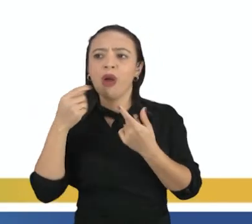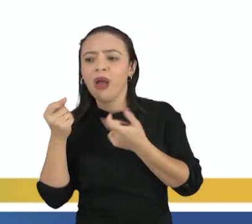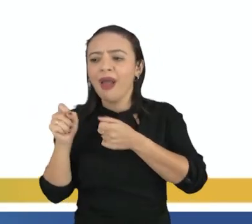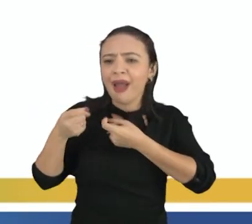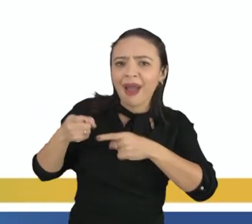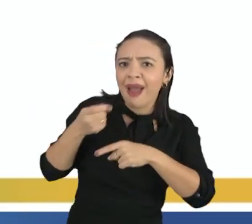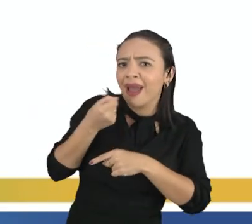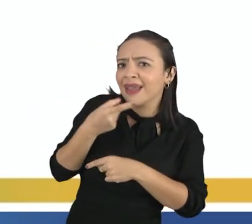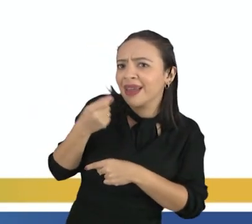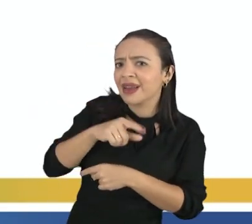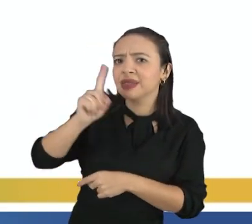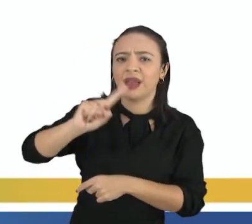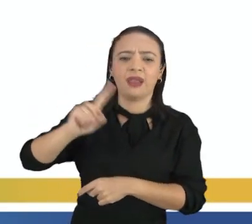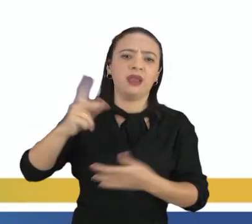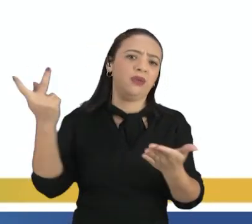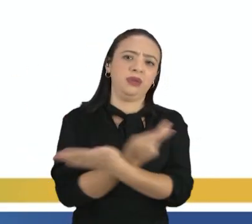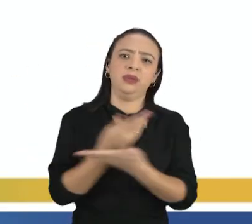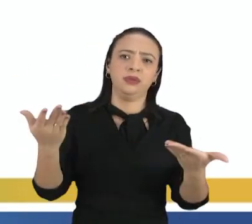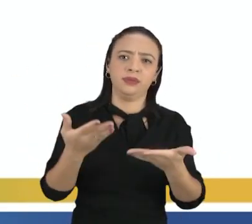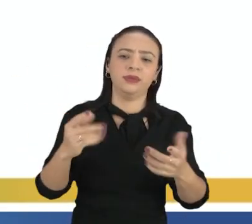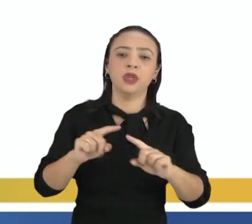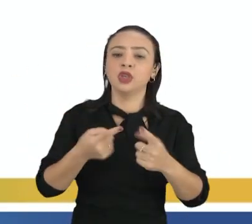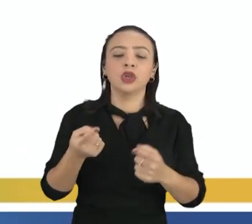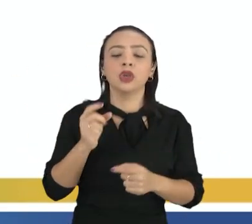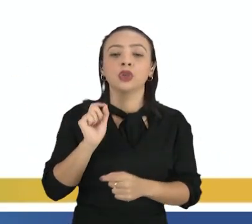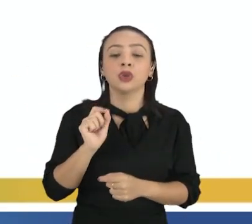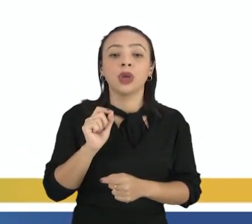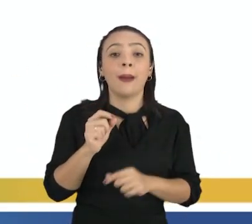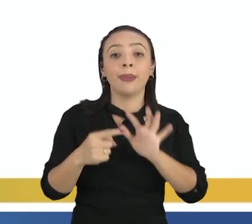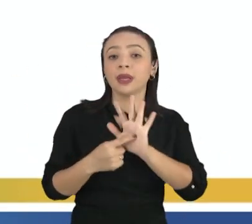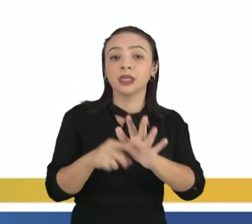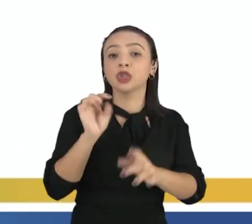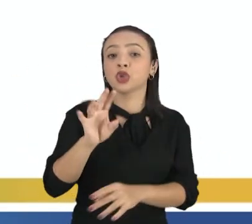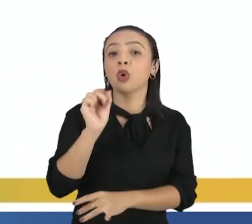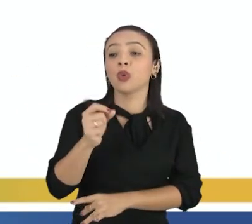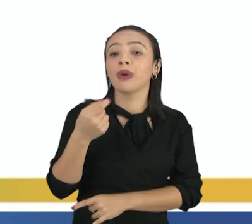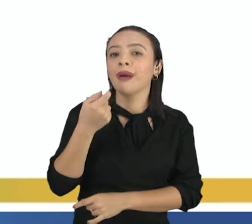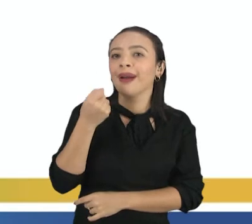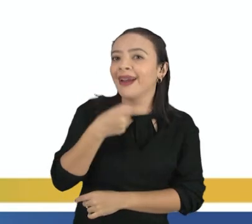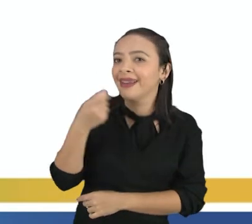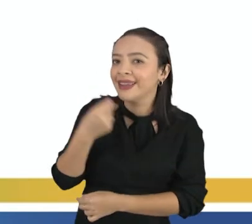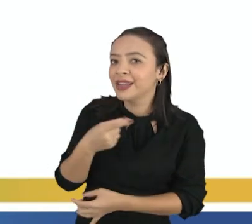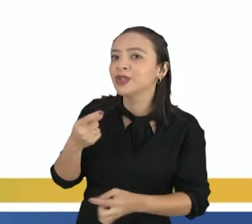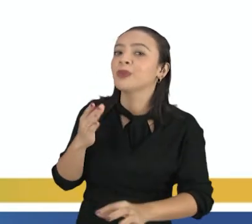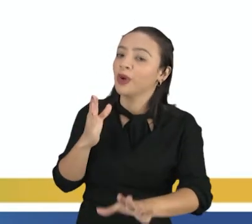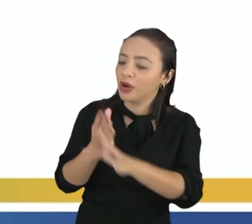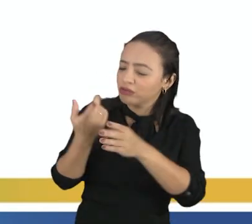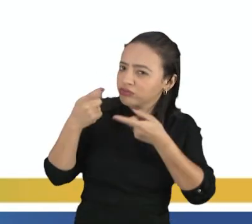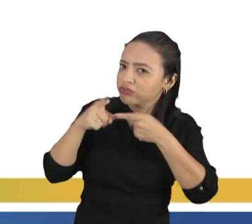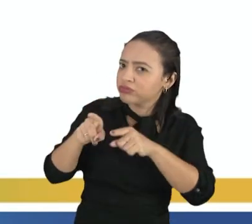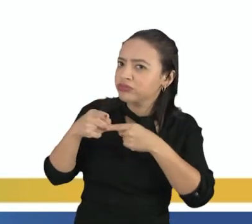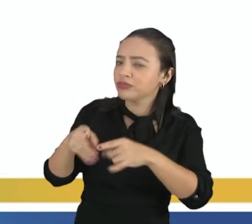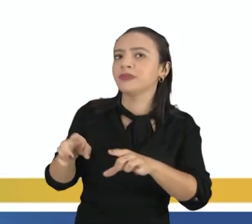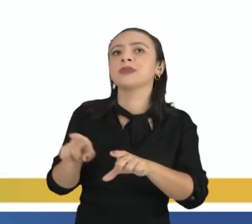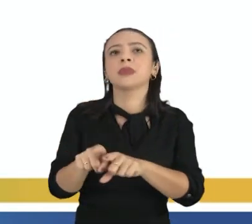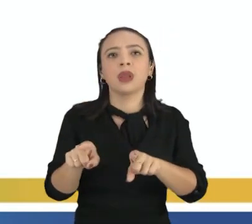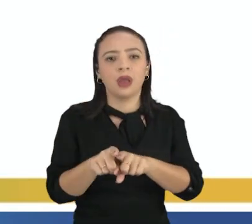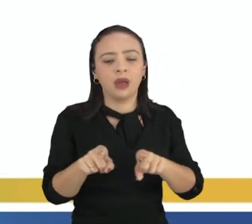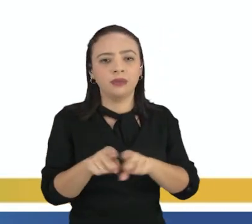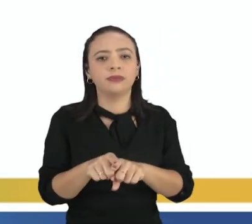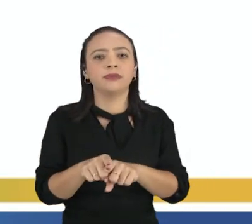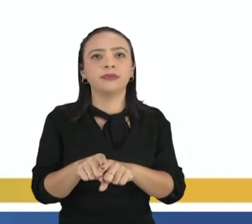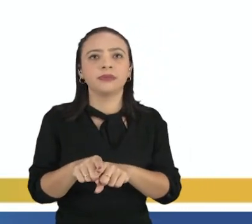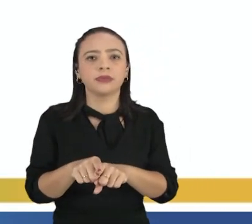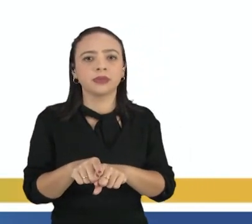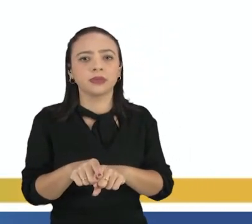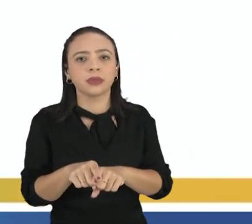situação atual. Simplesmente provoca riso através da crítica humorística, muitas vezes mordaz,